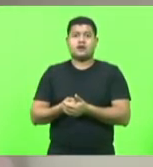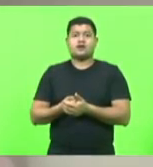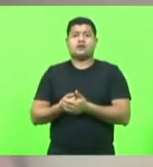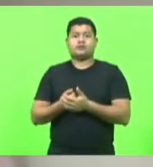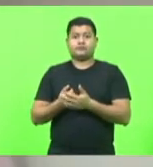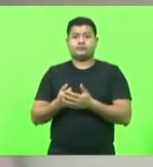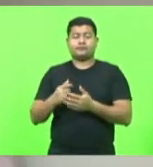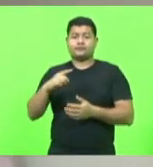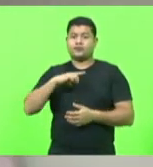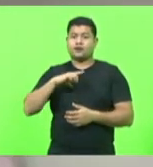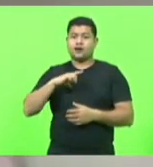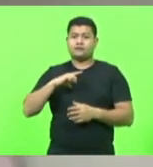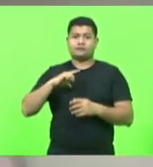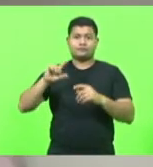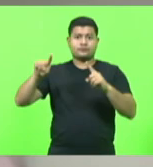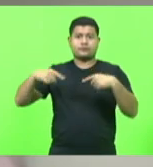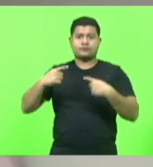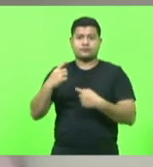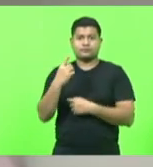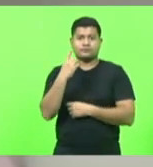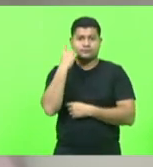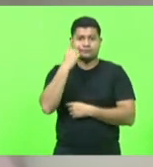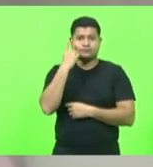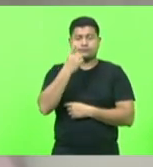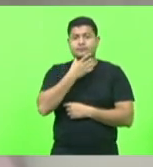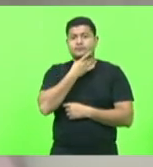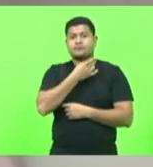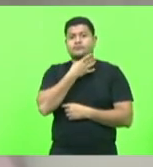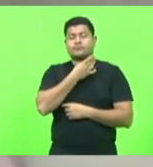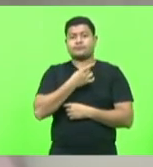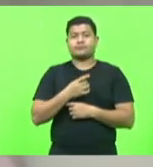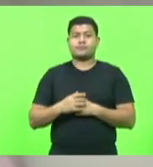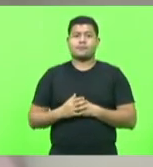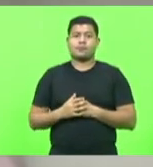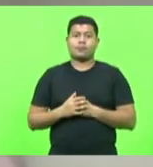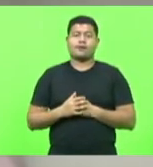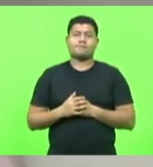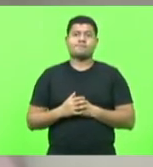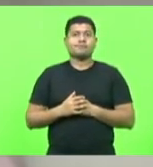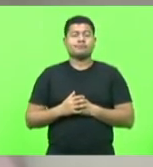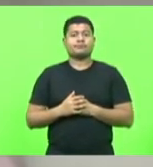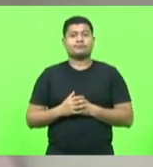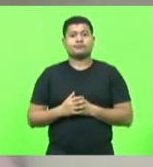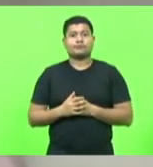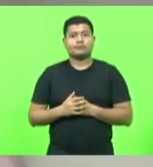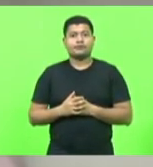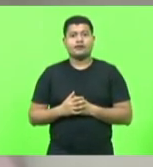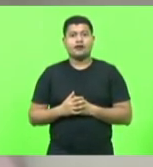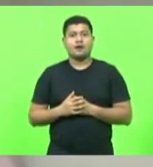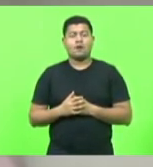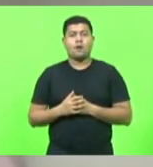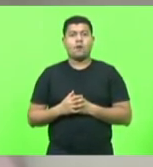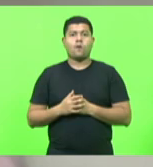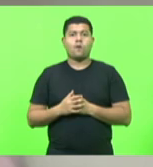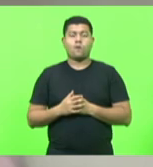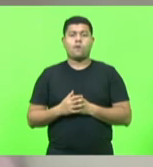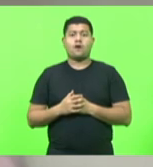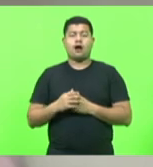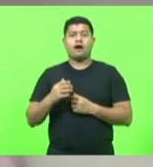que recebeu. E eu coloco aqui algumas falas que